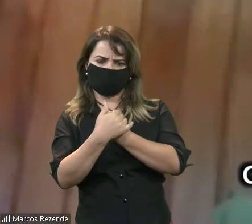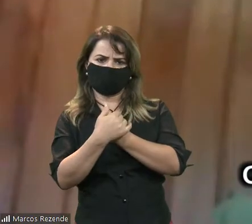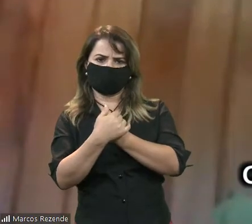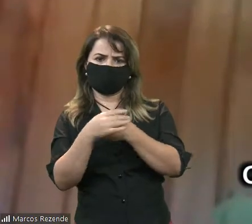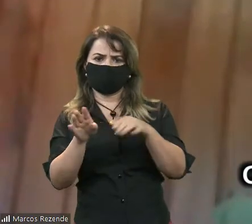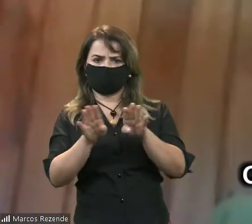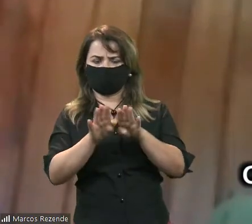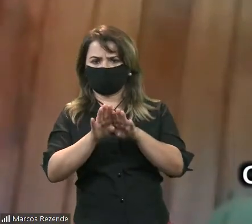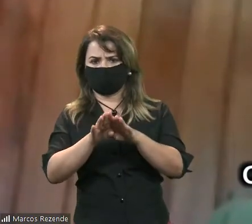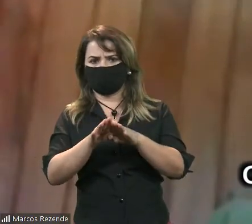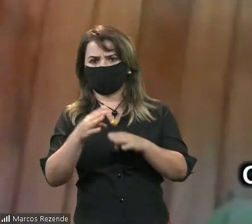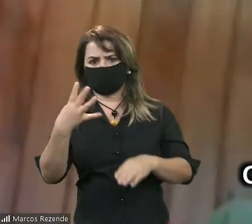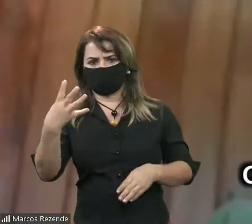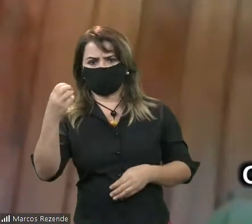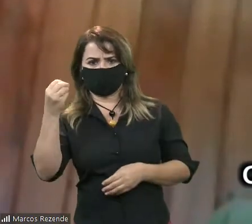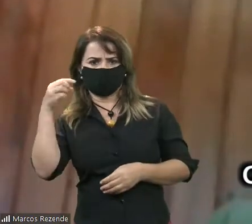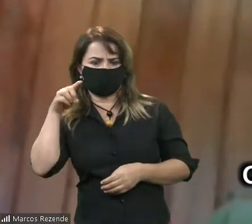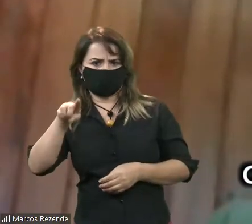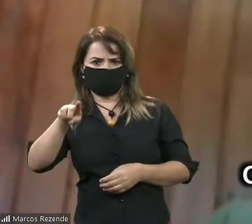mil